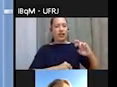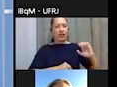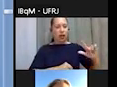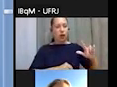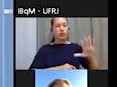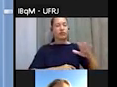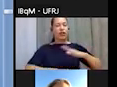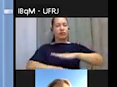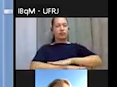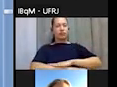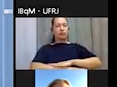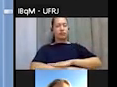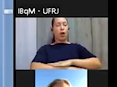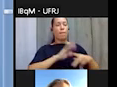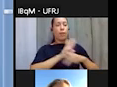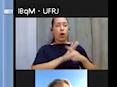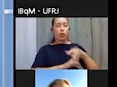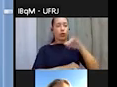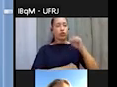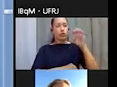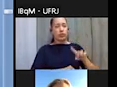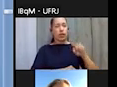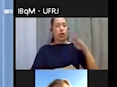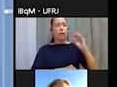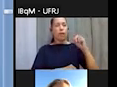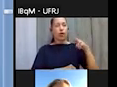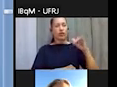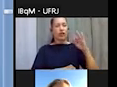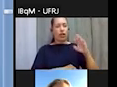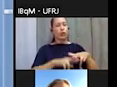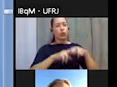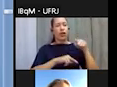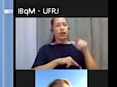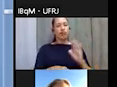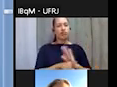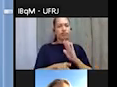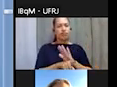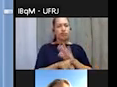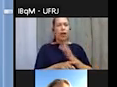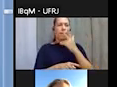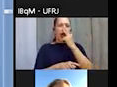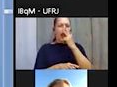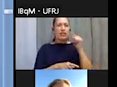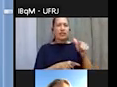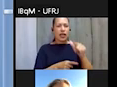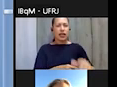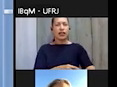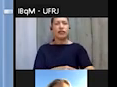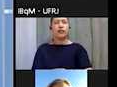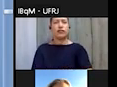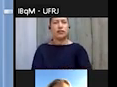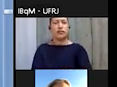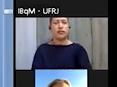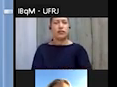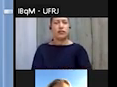José Bonifácio por causa da contribuição dele. Parece que ele chegou a descrever 9 ou 10 minerais novos no